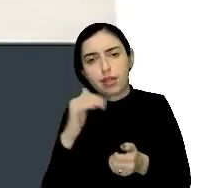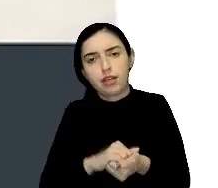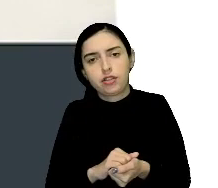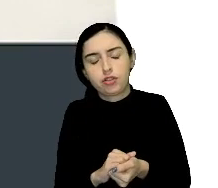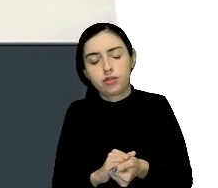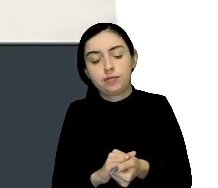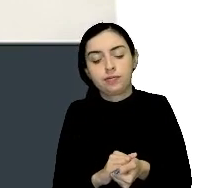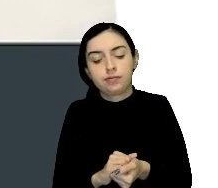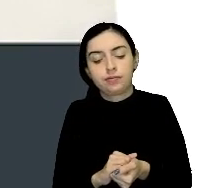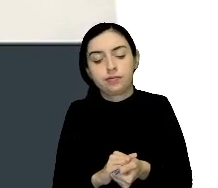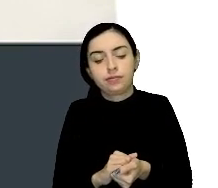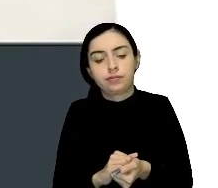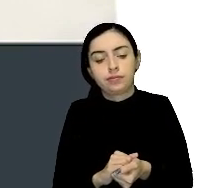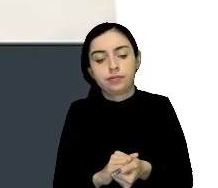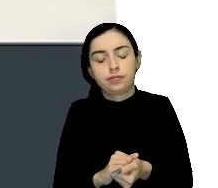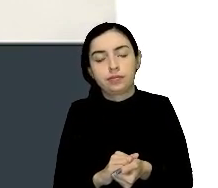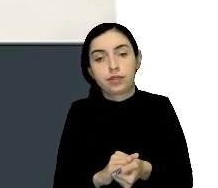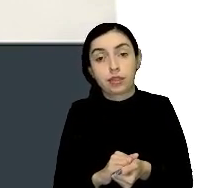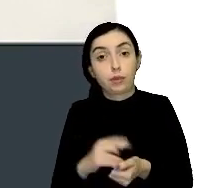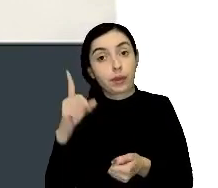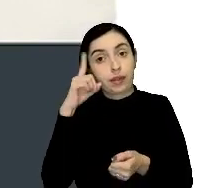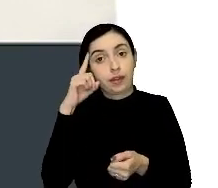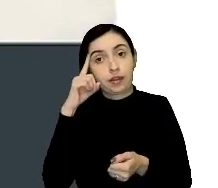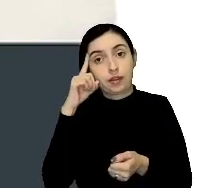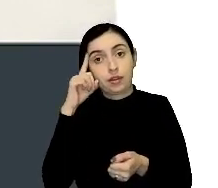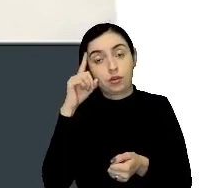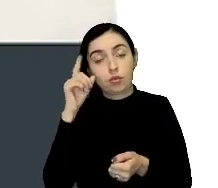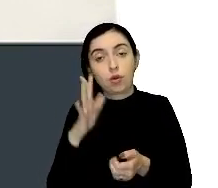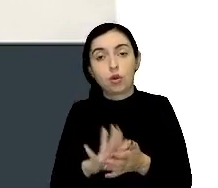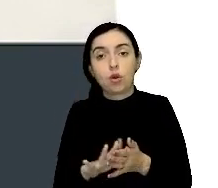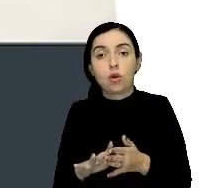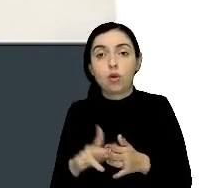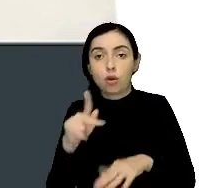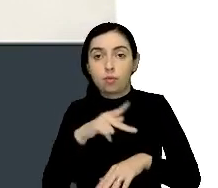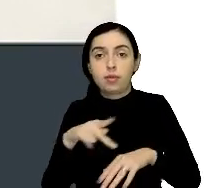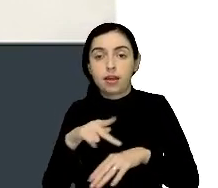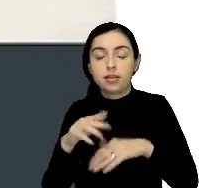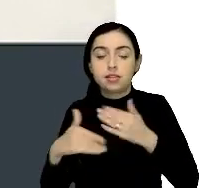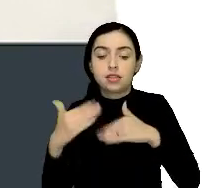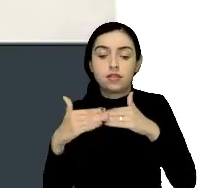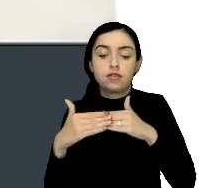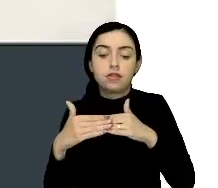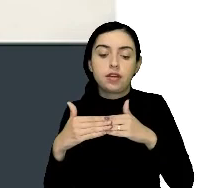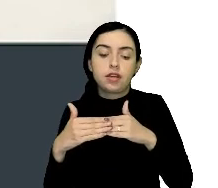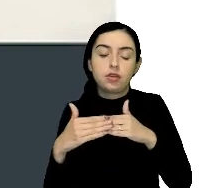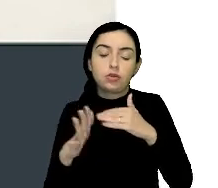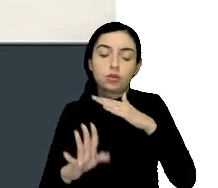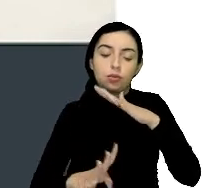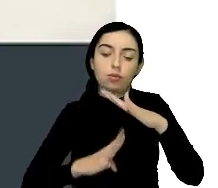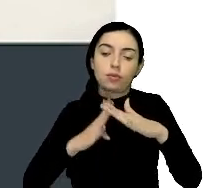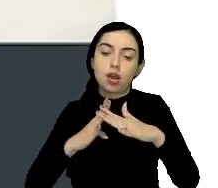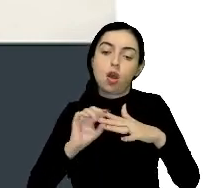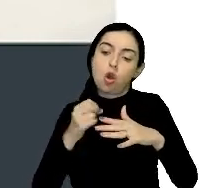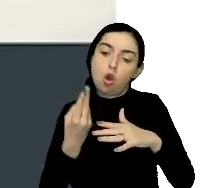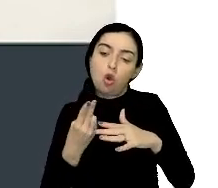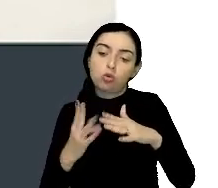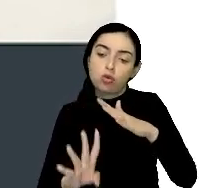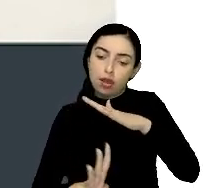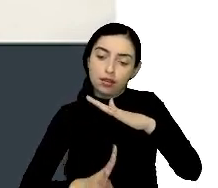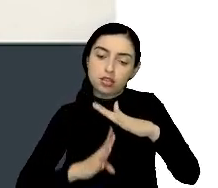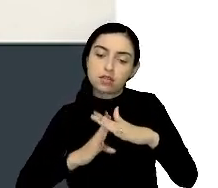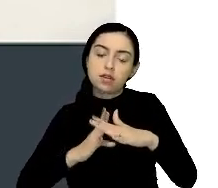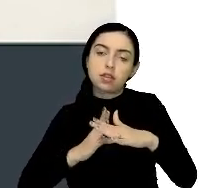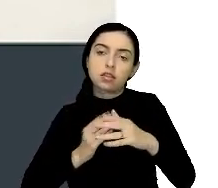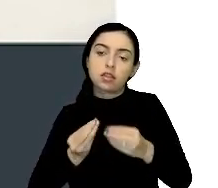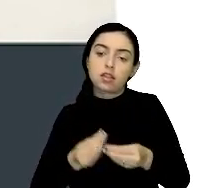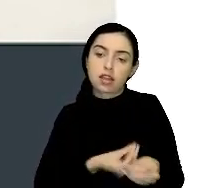então, é a ideia, né? O país é desenvolvido por conta do migrante, ou o migrante foi porque o país é desenvolvido? A gente tem essa dificuldade,